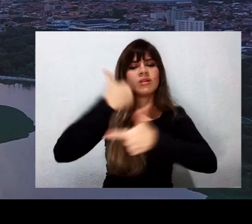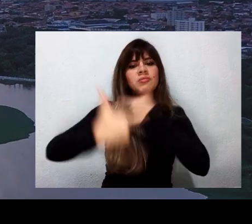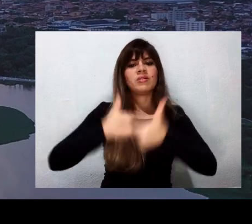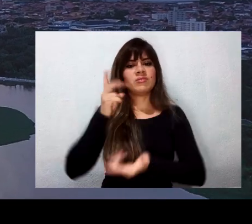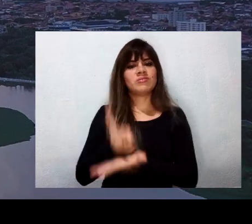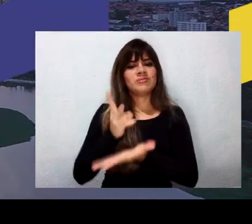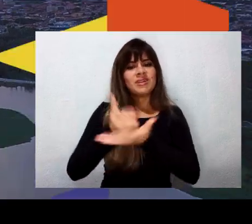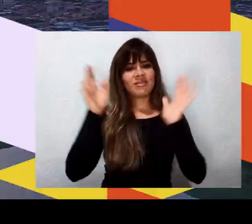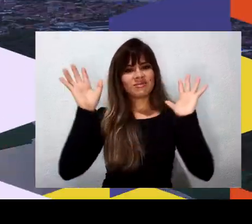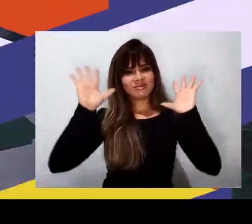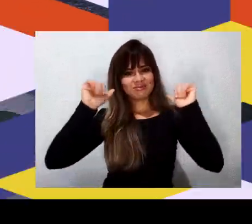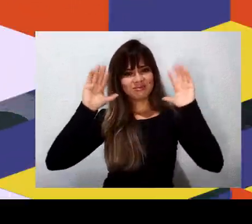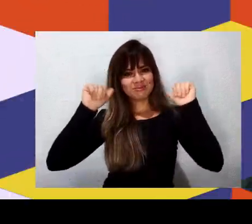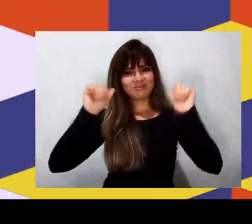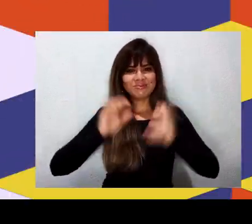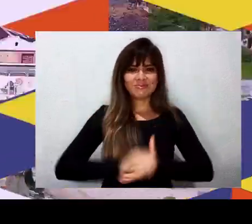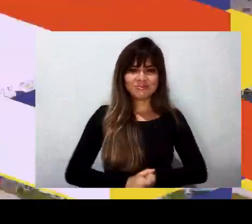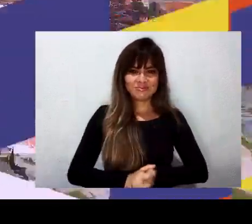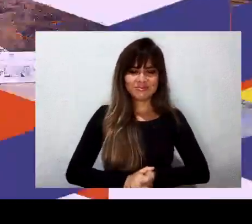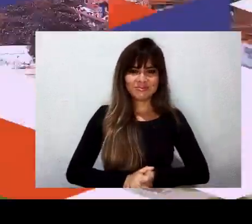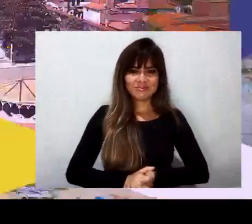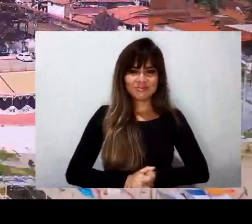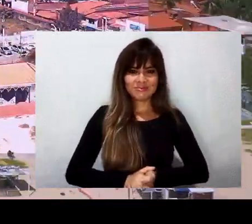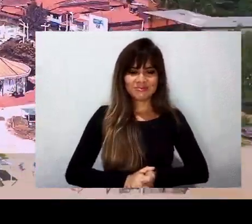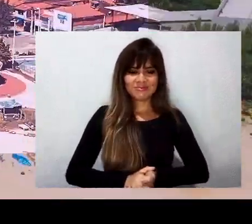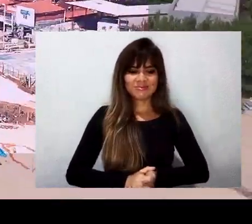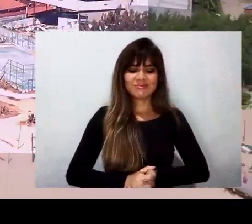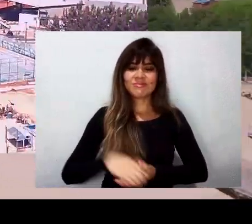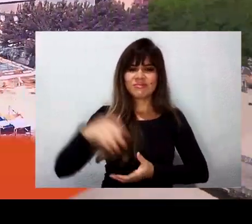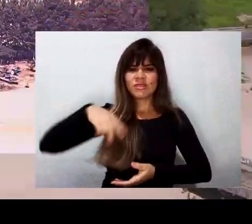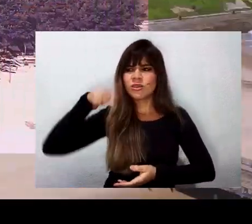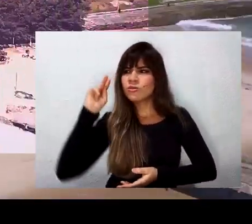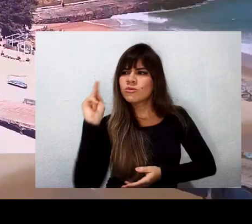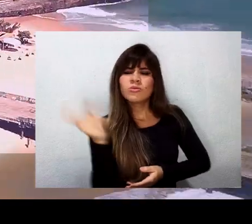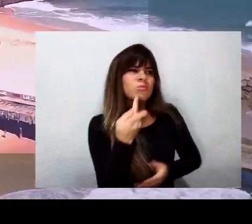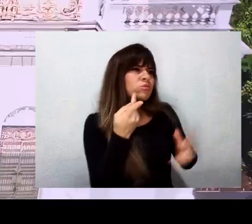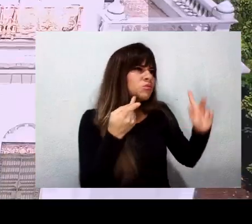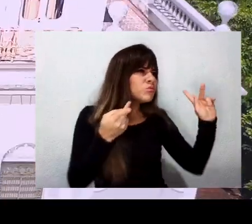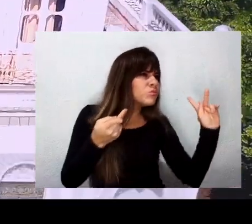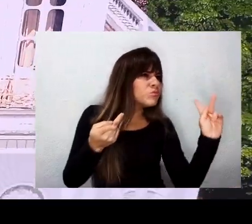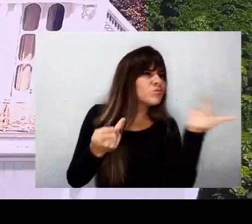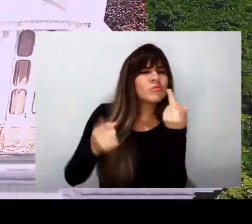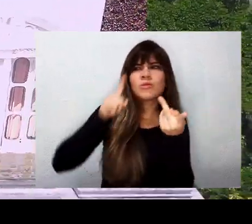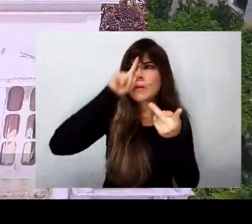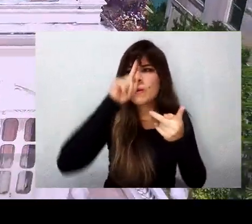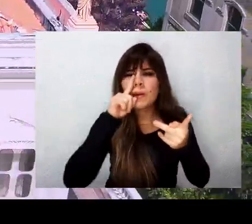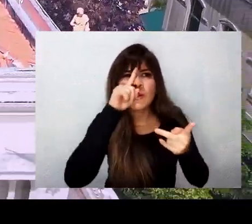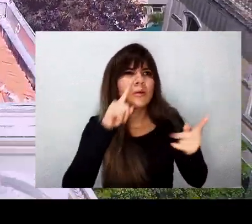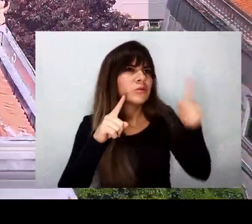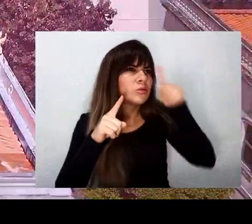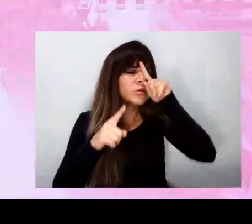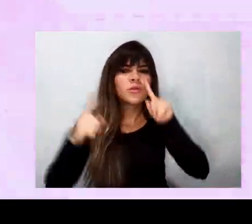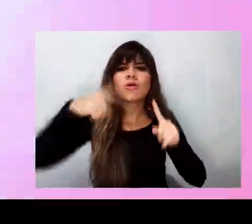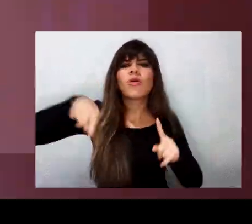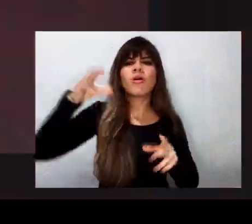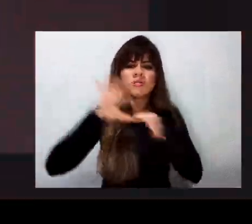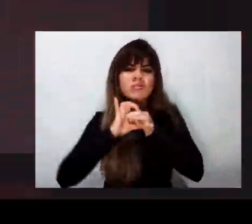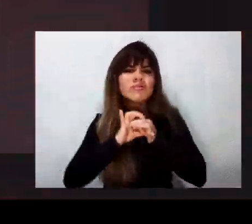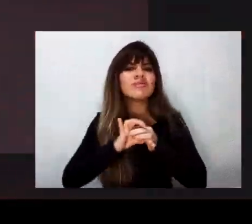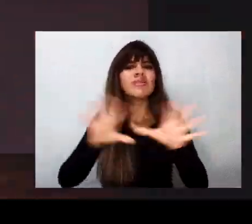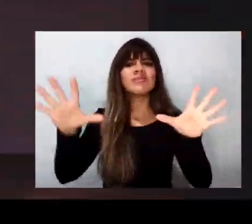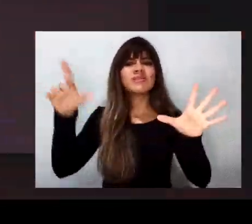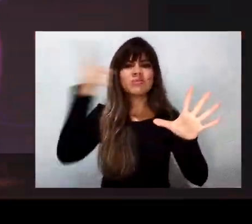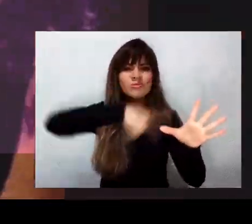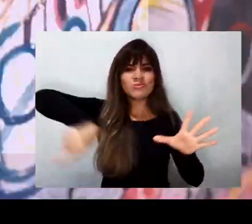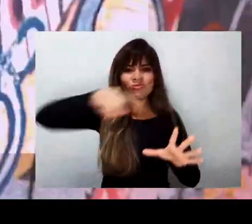somos nós no Batente. Até a próxima. Vinheta da série Nós no Batente. Imagens aéreas de Fortaleza, fachada do Teatro